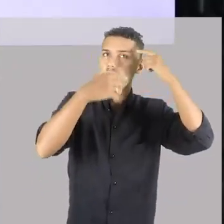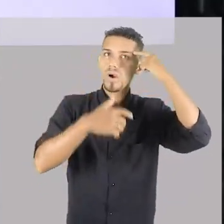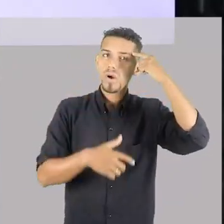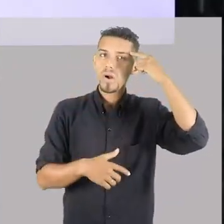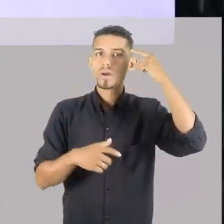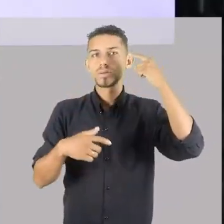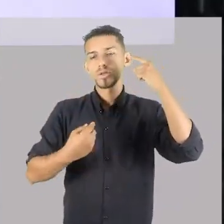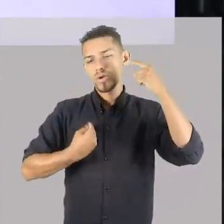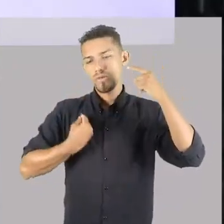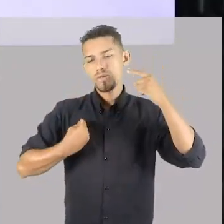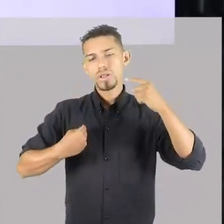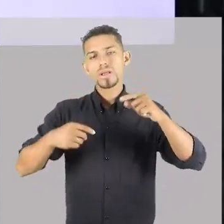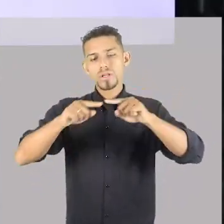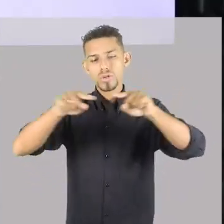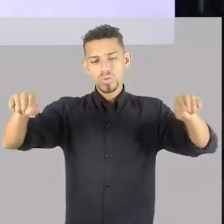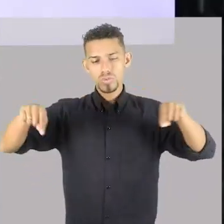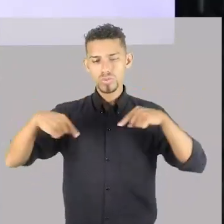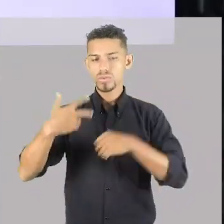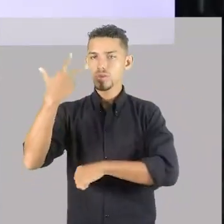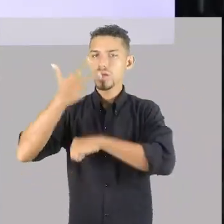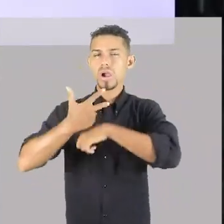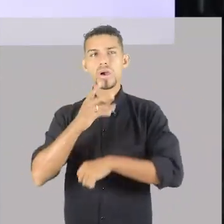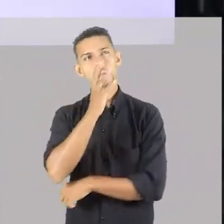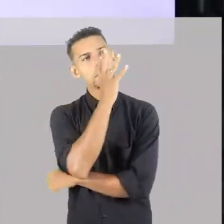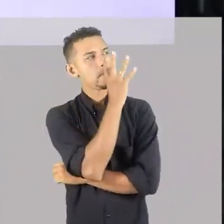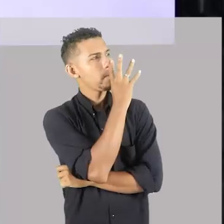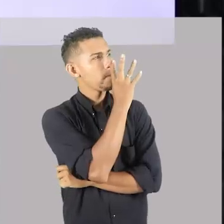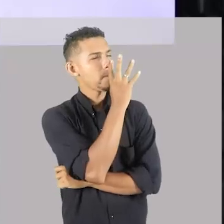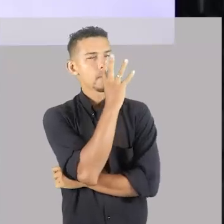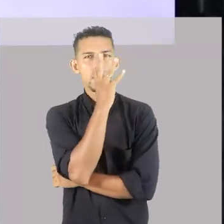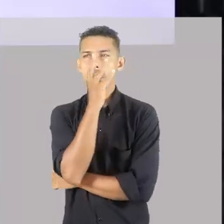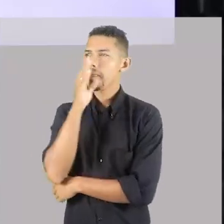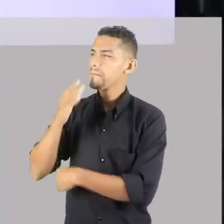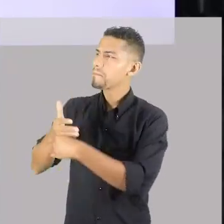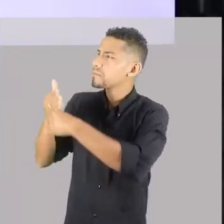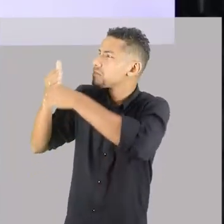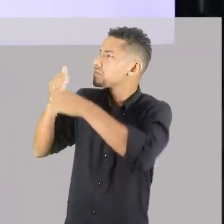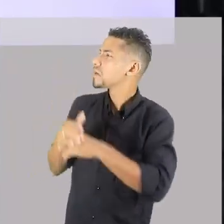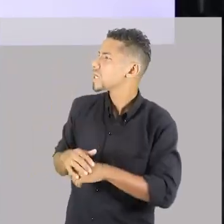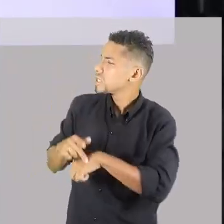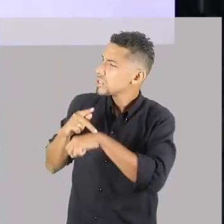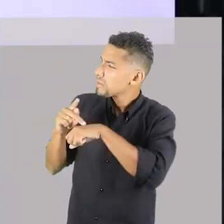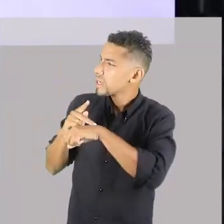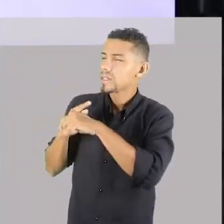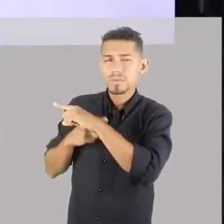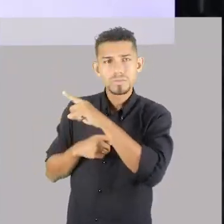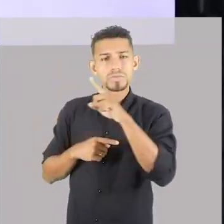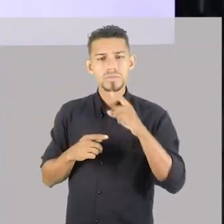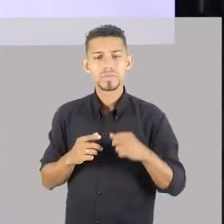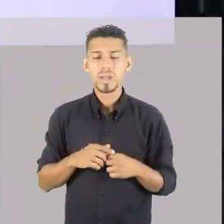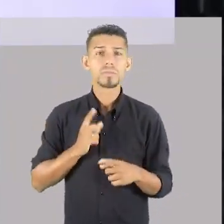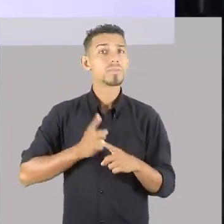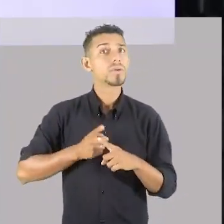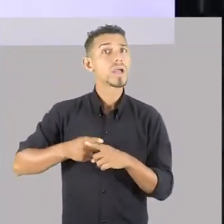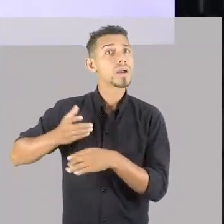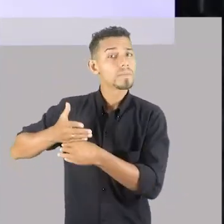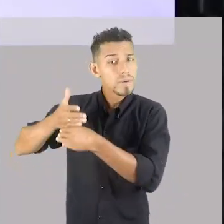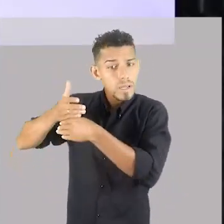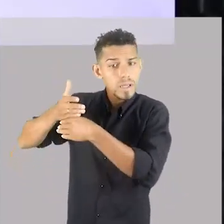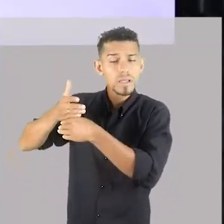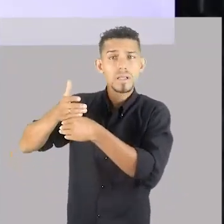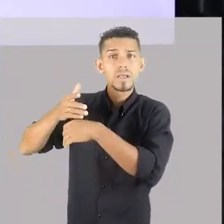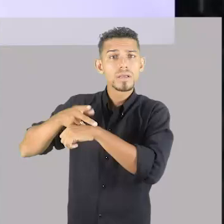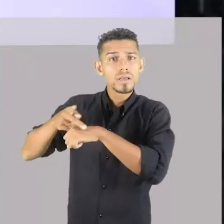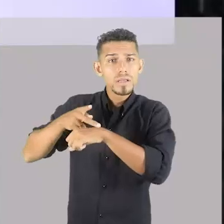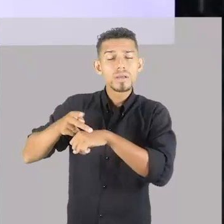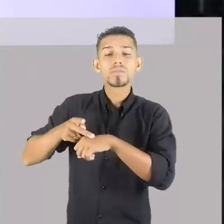no estúdio de gravação, eu olho para as paredes e eu digo paredes pretas. Por que elas são pretas? Porque elas estão aqui